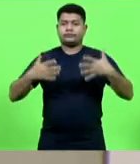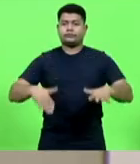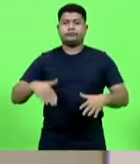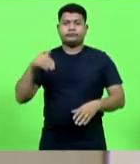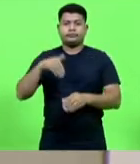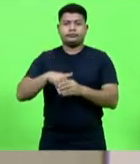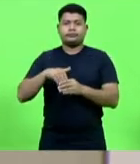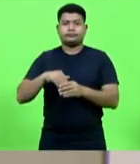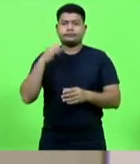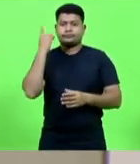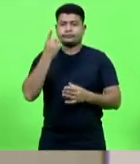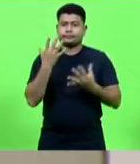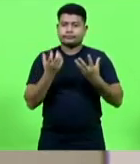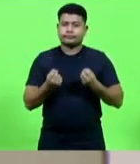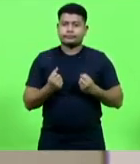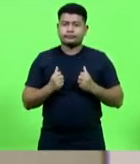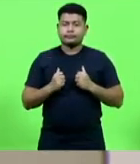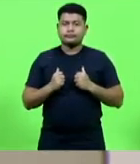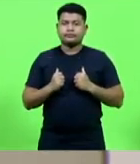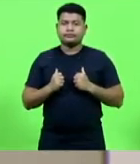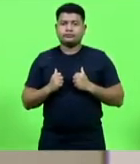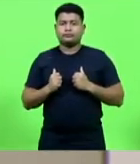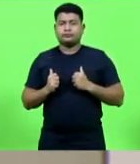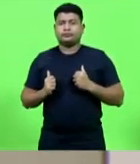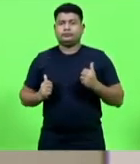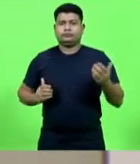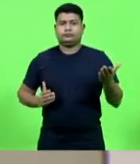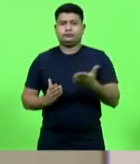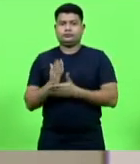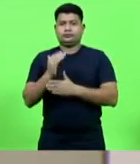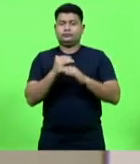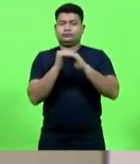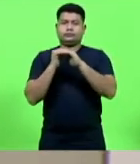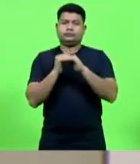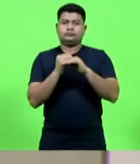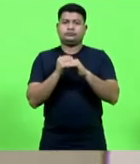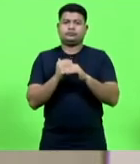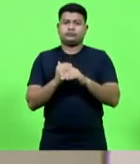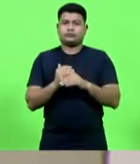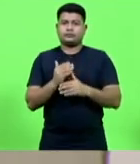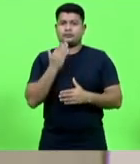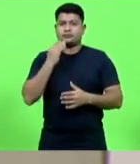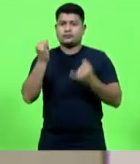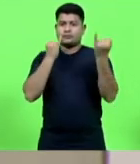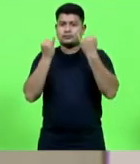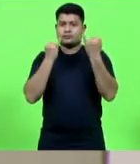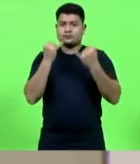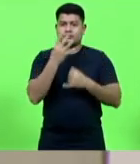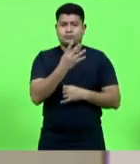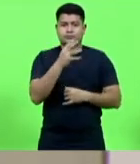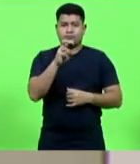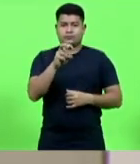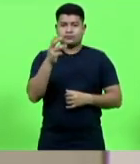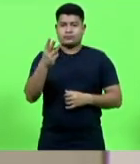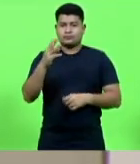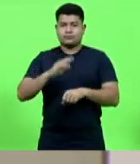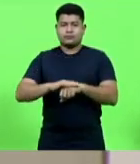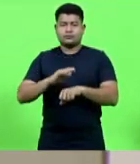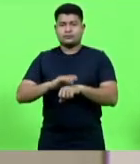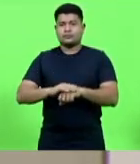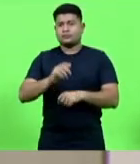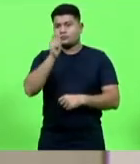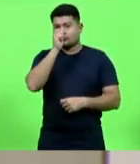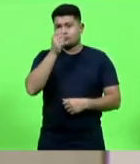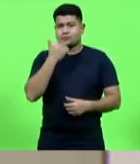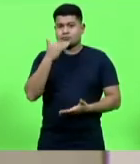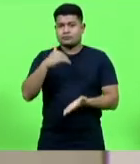discutir, em votação, deputados que aprovam, permaneçam como se encontra, aprovado por unanimidade. Pedindo informação 453, autor deputado João Amin,